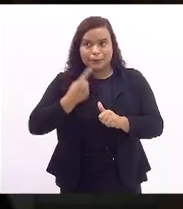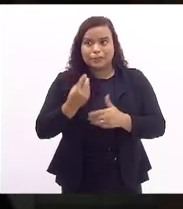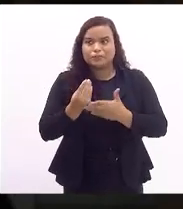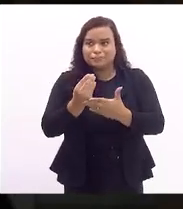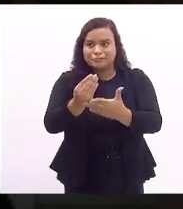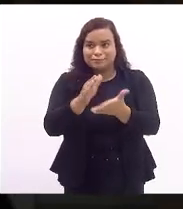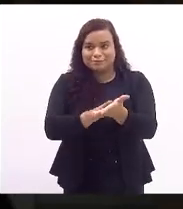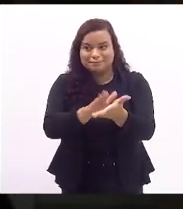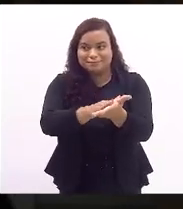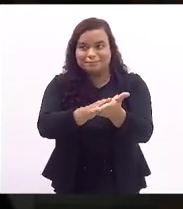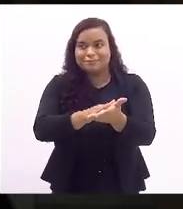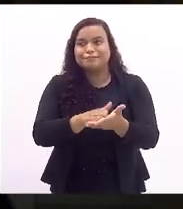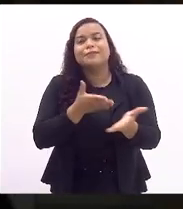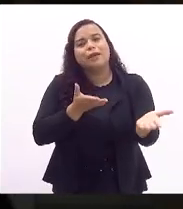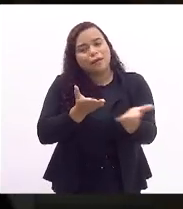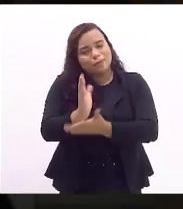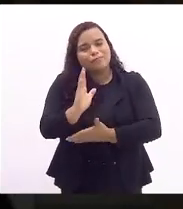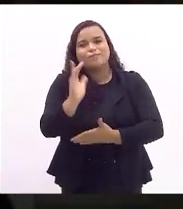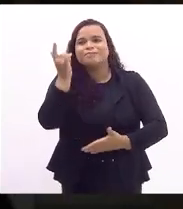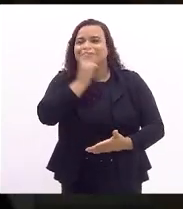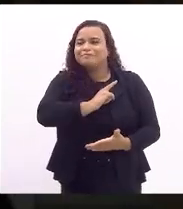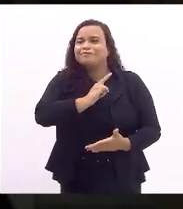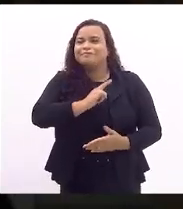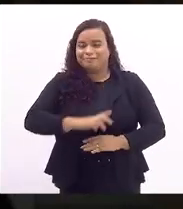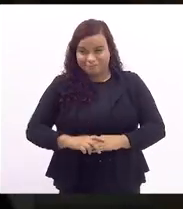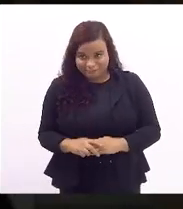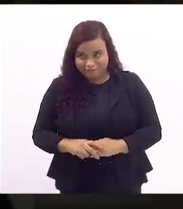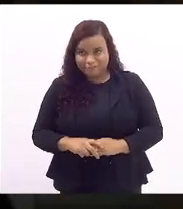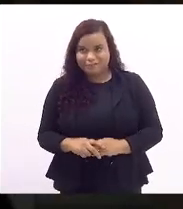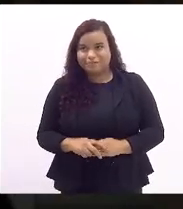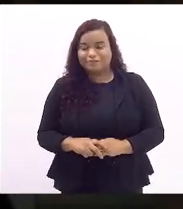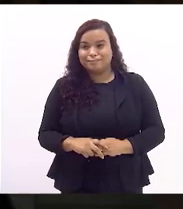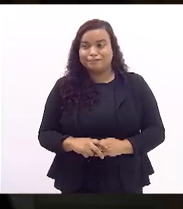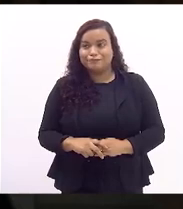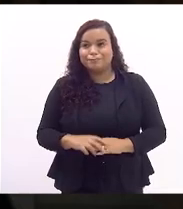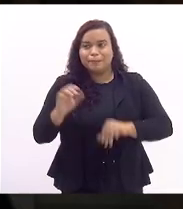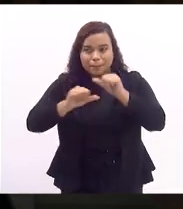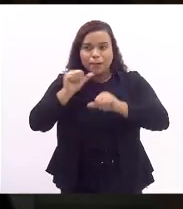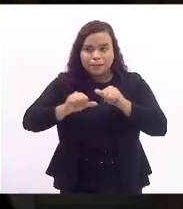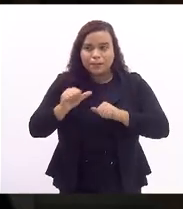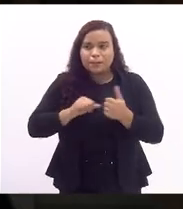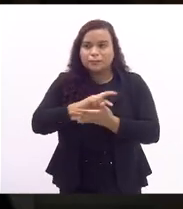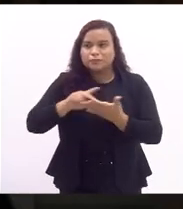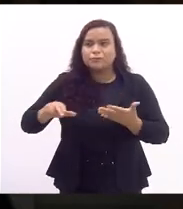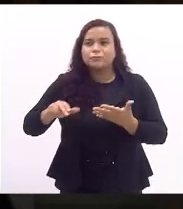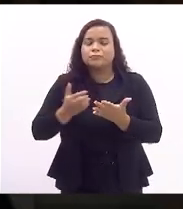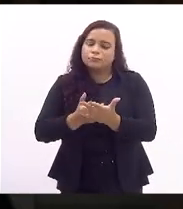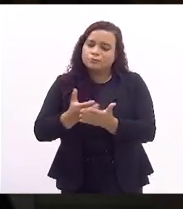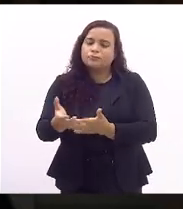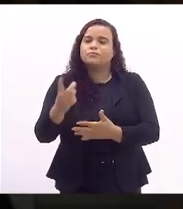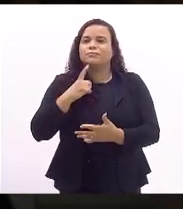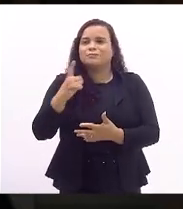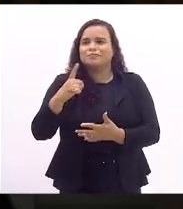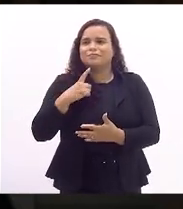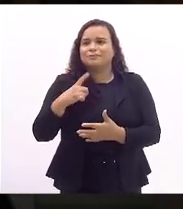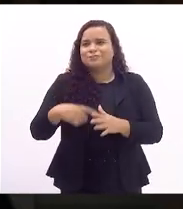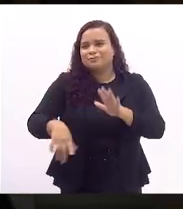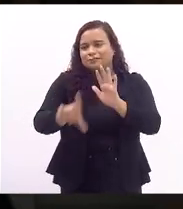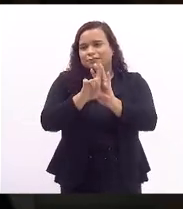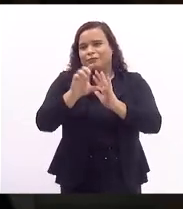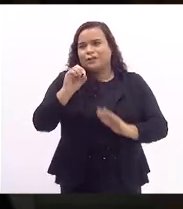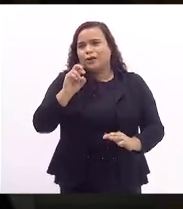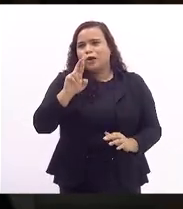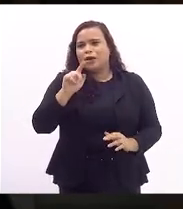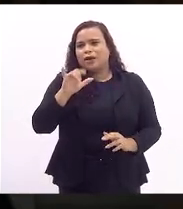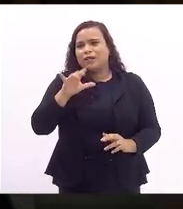parabenizo pela provação com as modificações introduzidas a